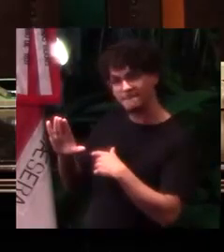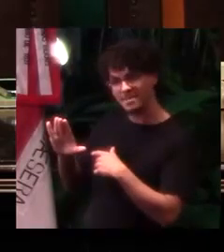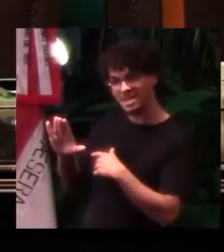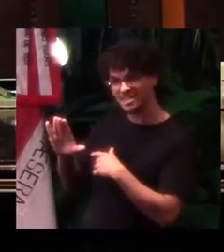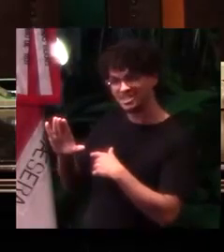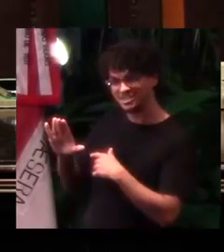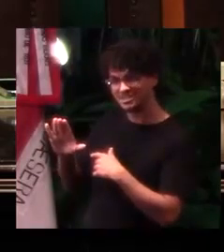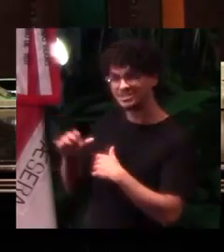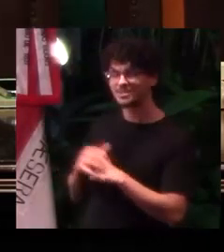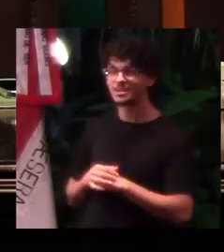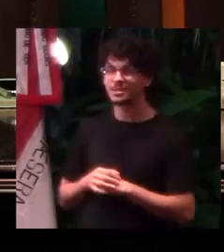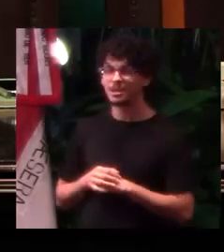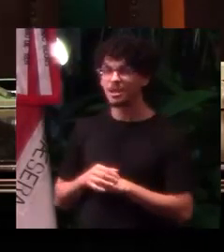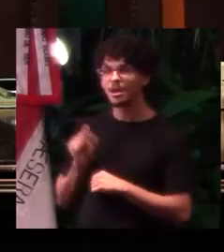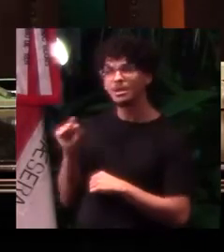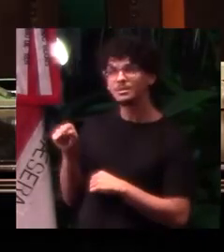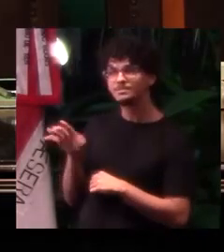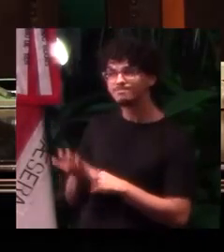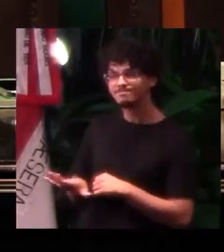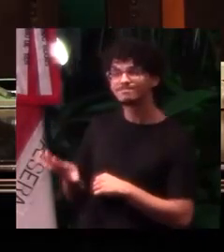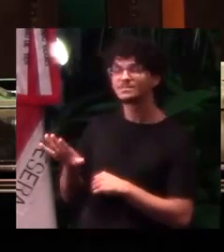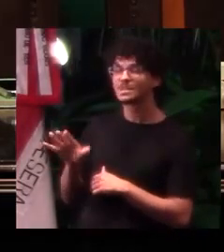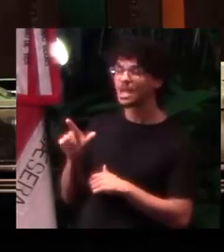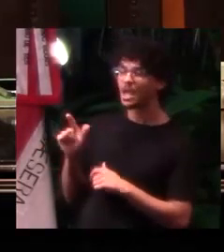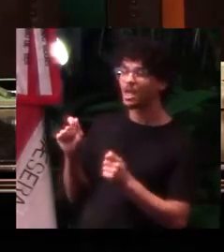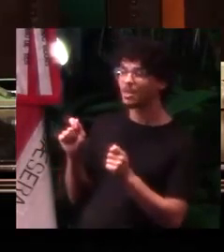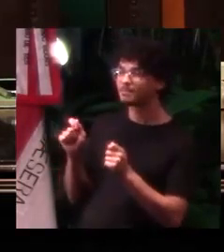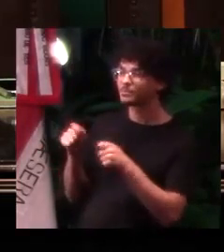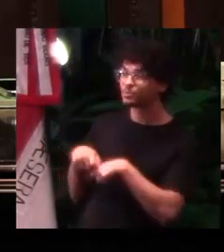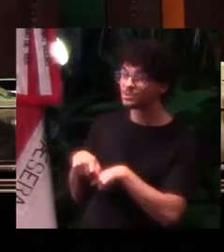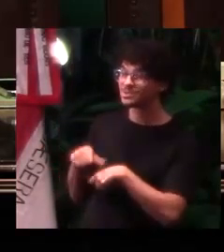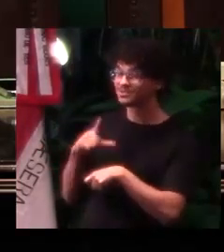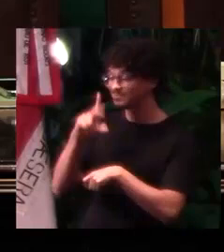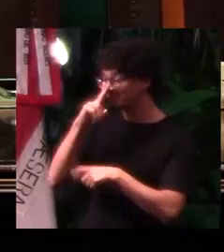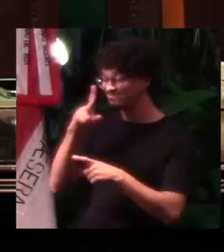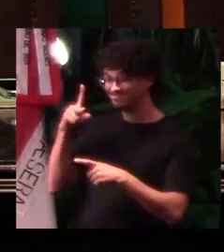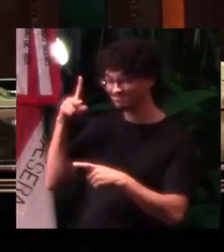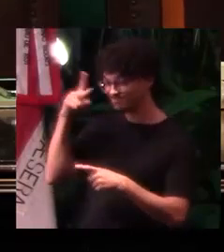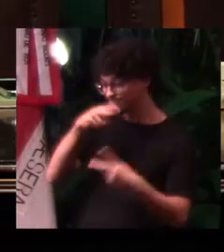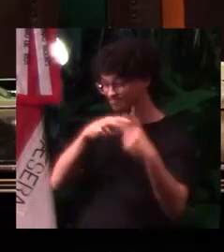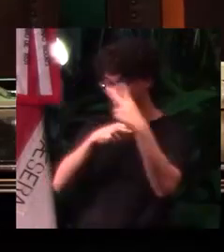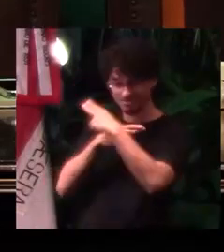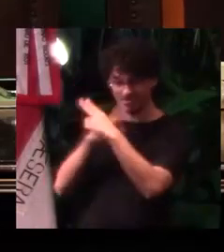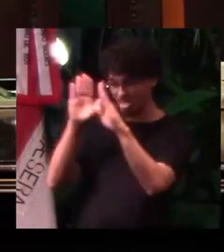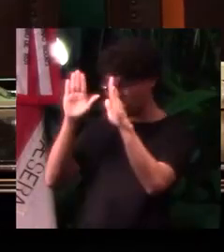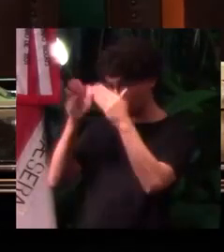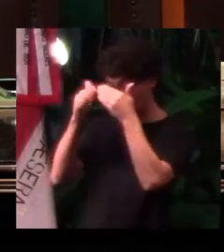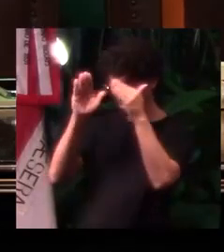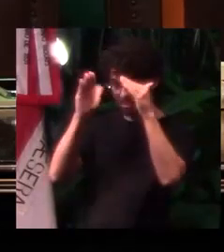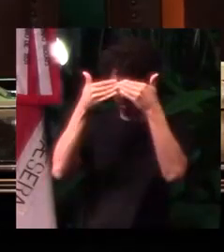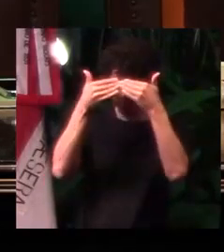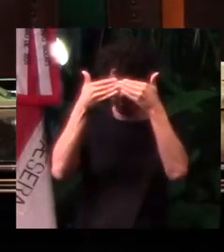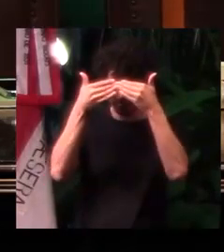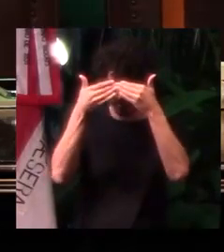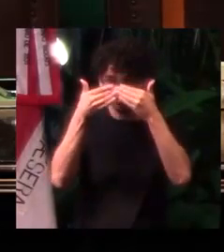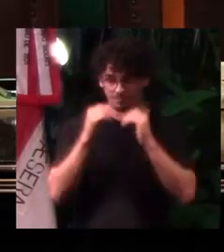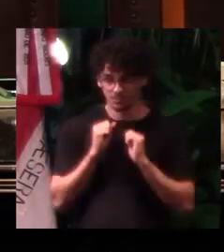né, ele é algo que pode ser castrador da imaginação, porque você passa